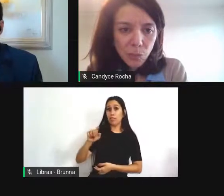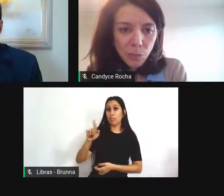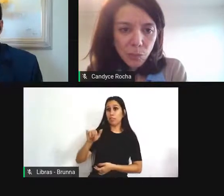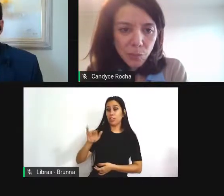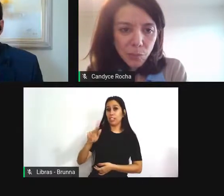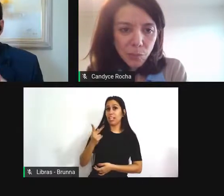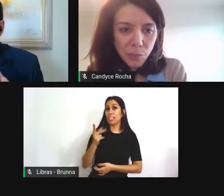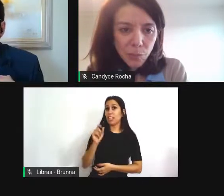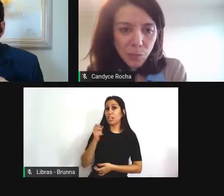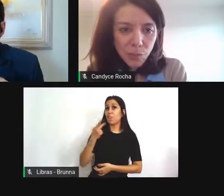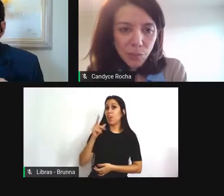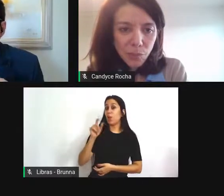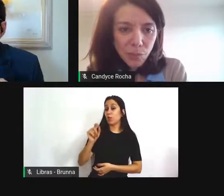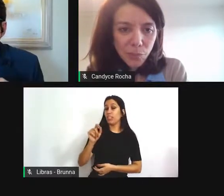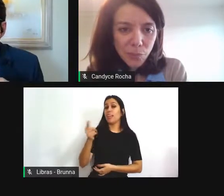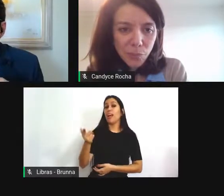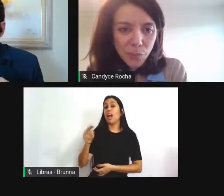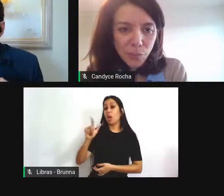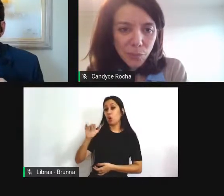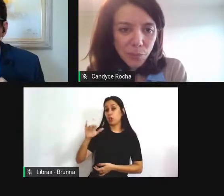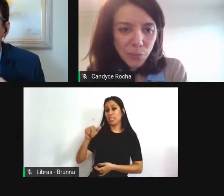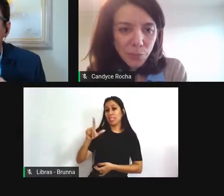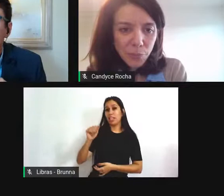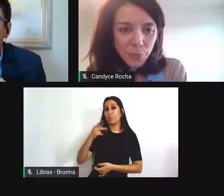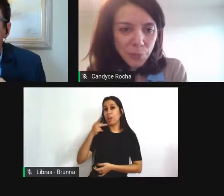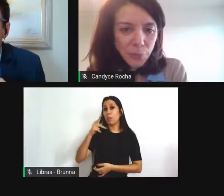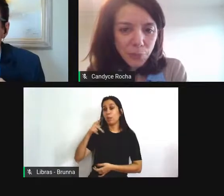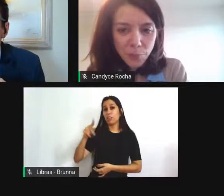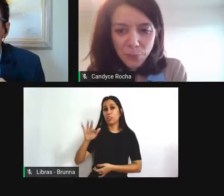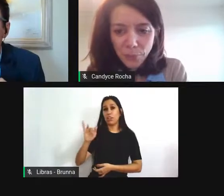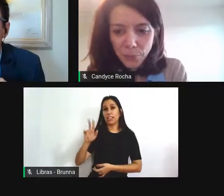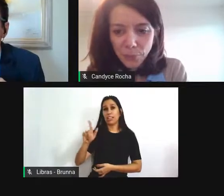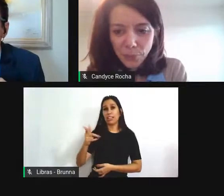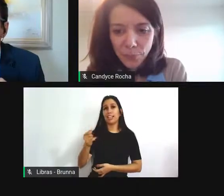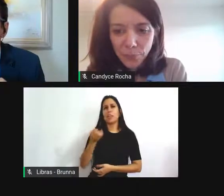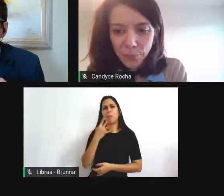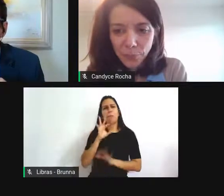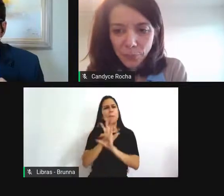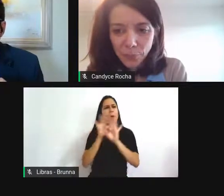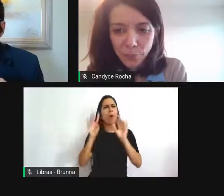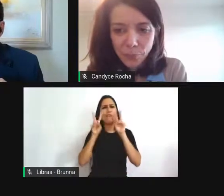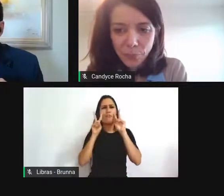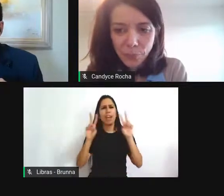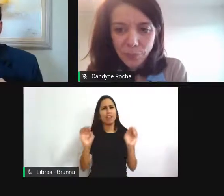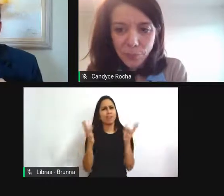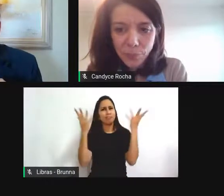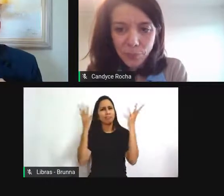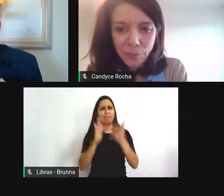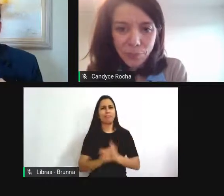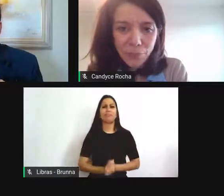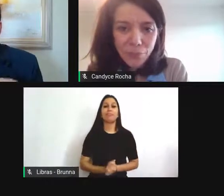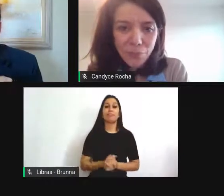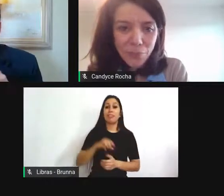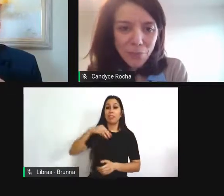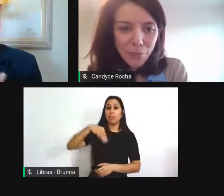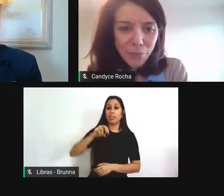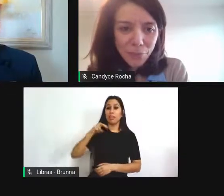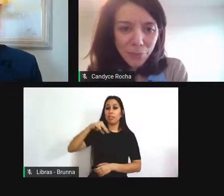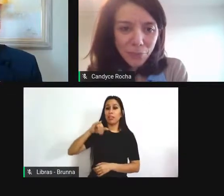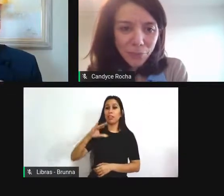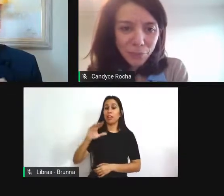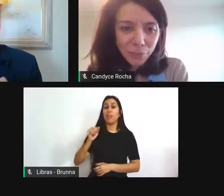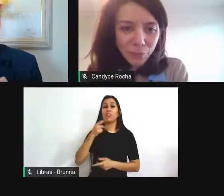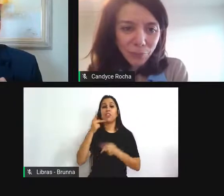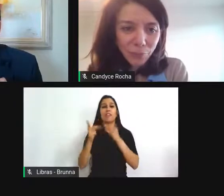Lucilene falando com a professora Terezinha. E a Mônica Donato, minha amiga, escrevemos um artigo recentemente juntos,